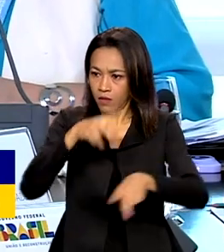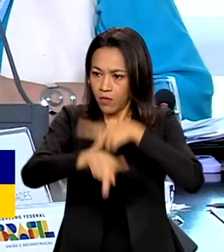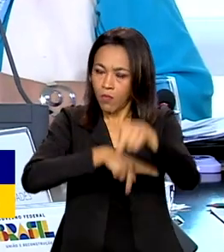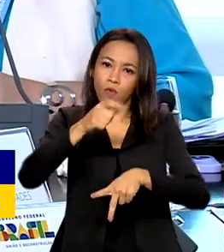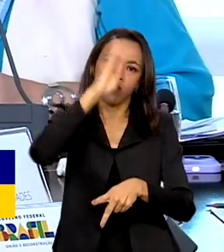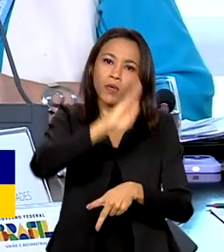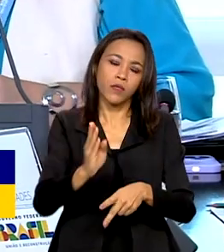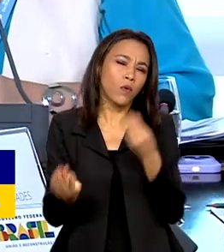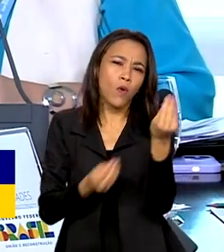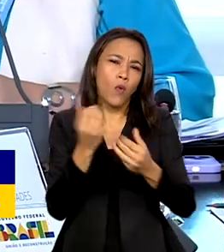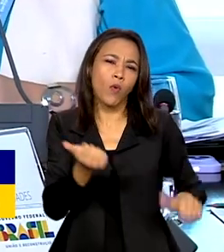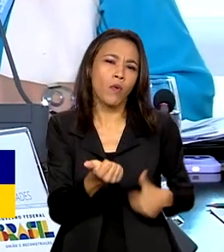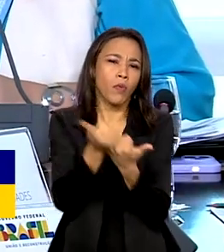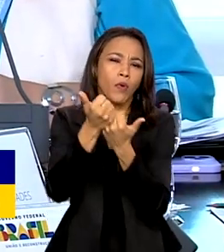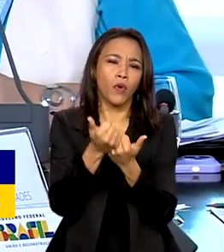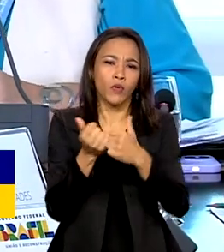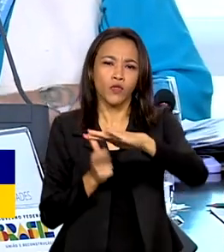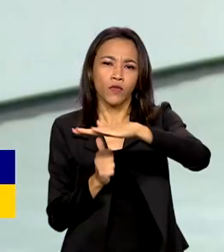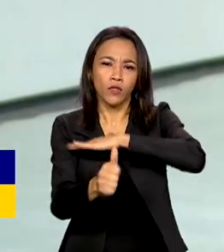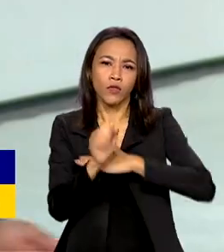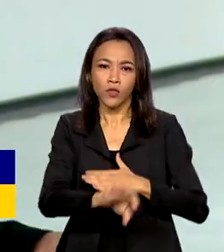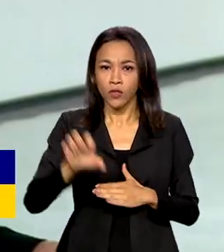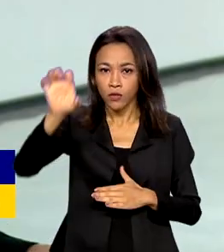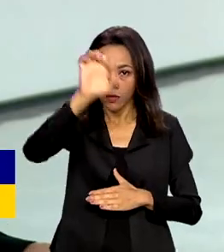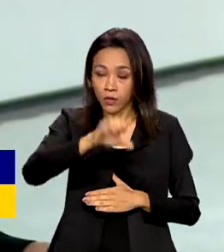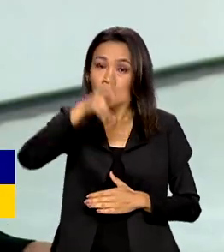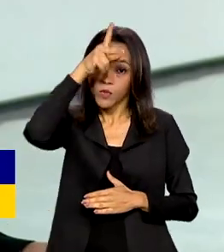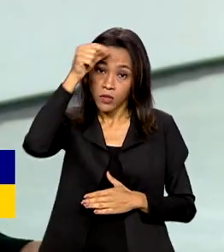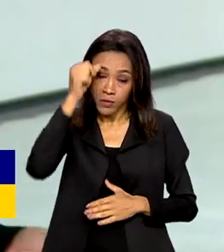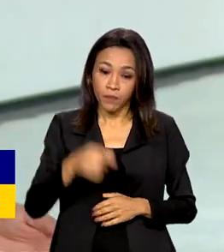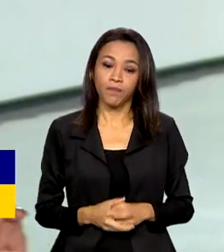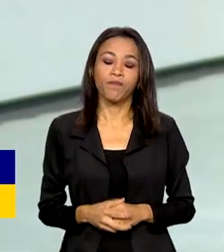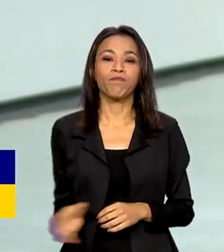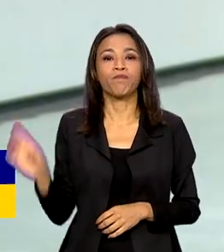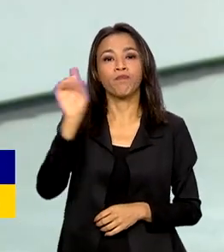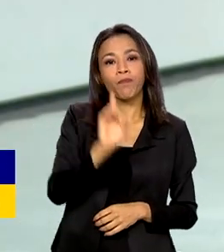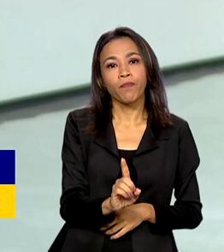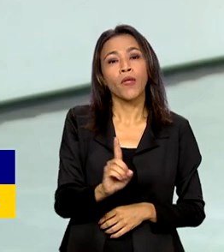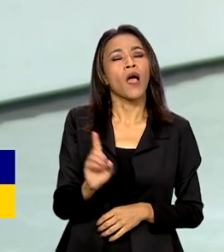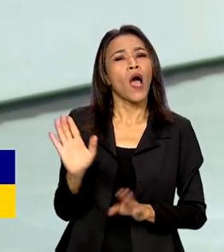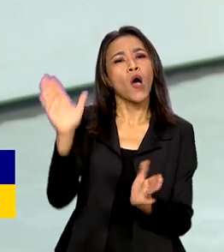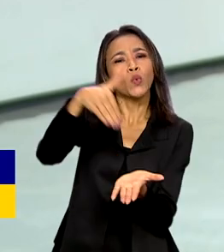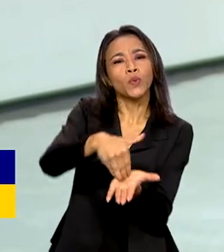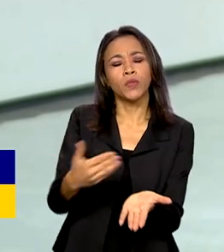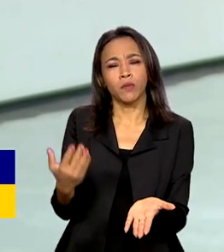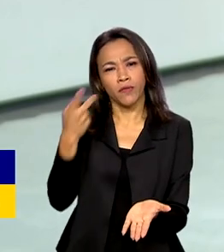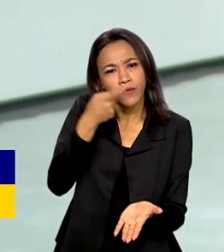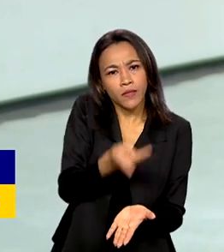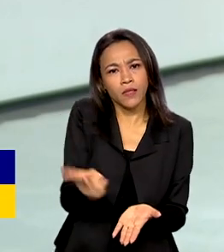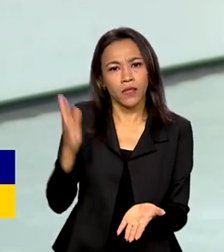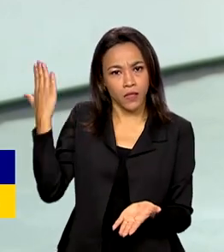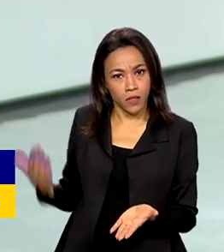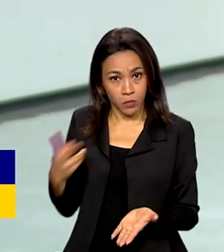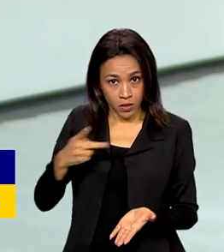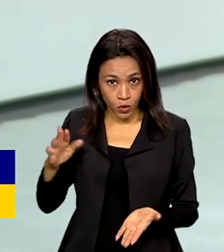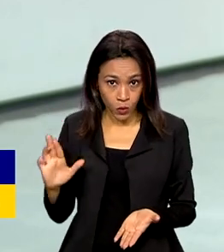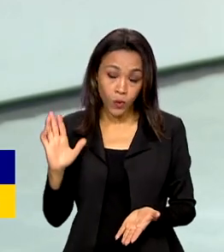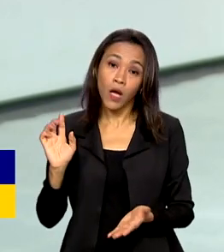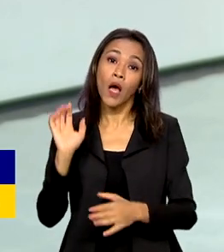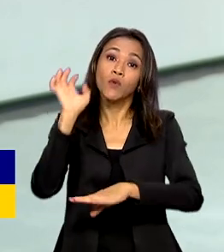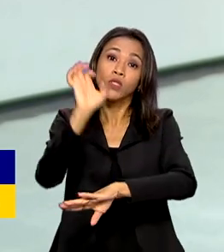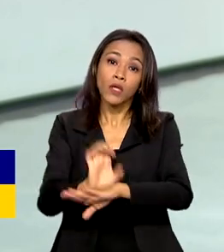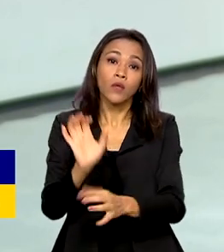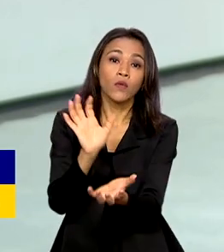dos investimentos em estados e municípios. Na última visita do presidente Lula ao estado, no início de junho, a